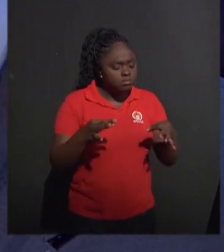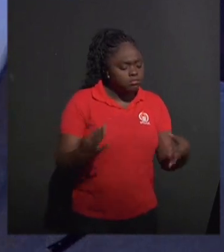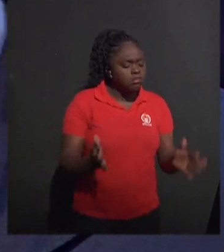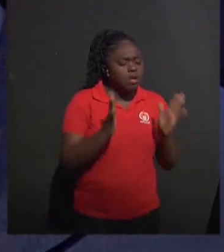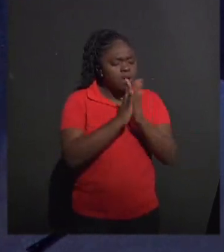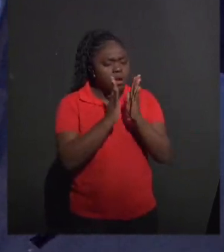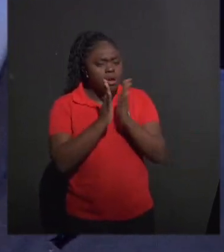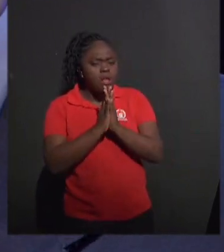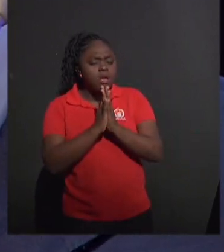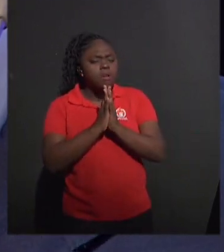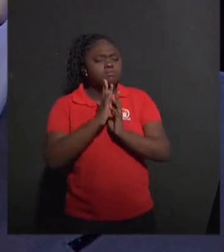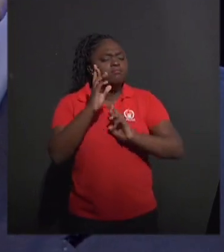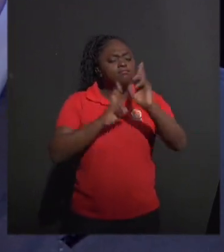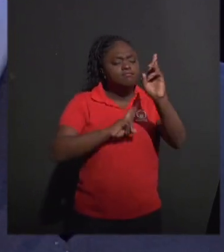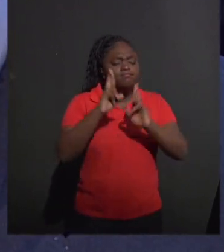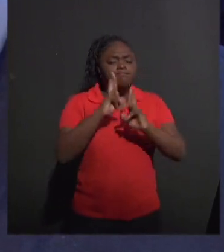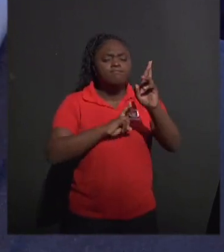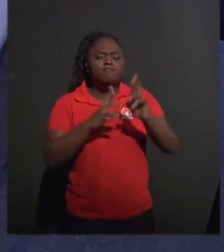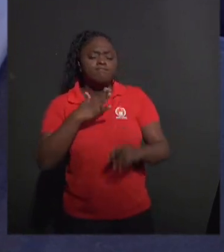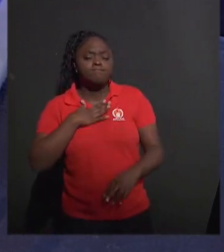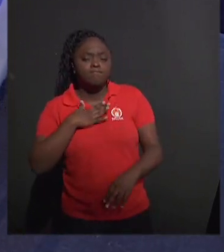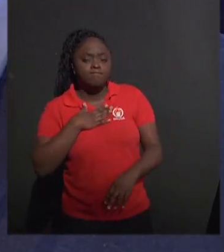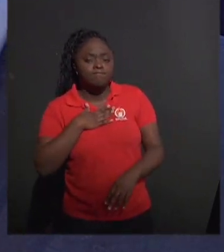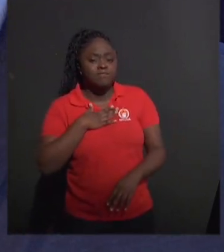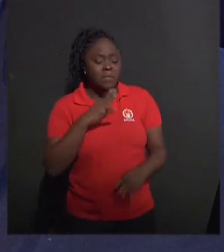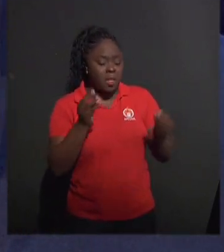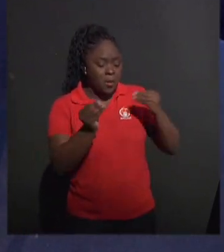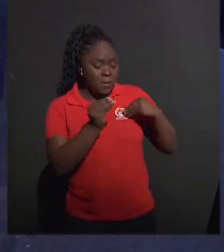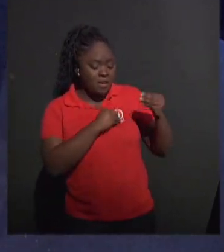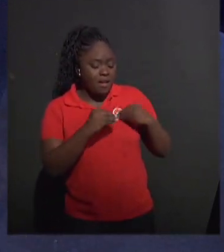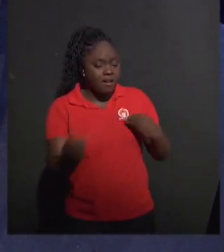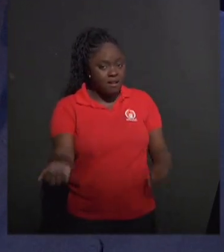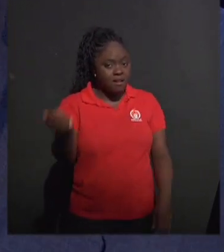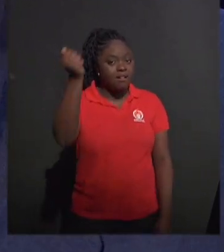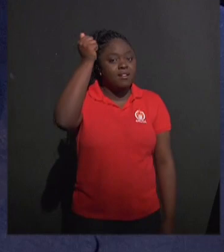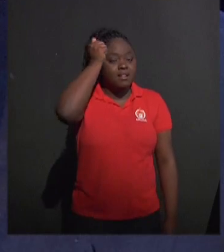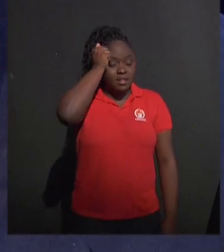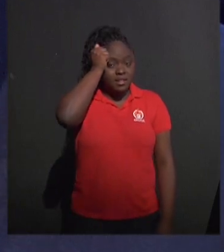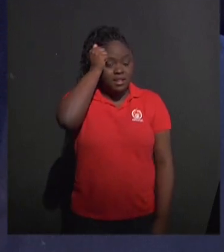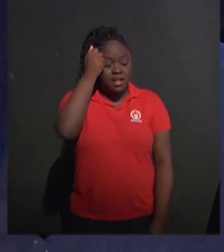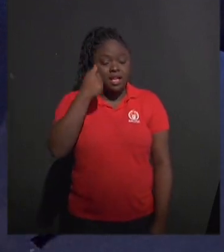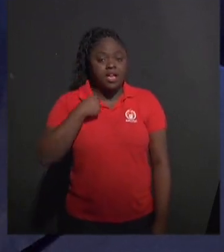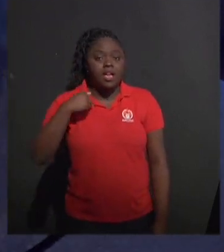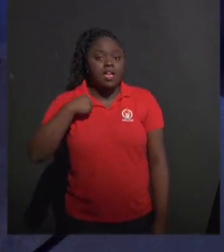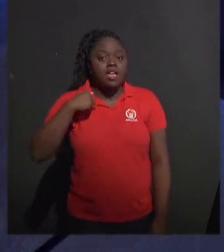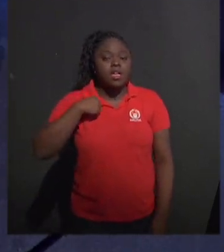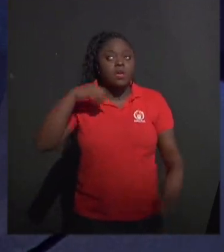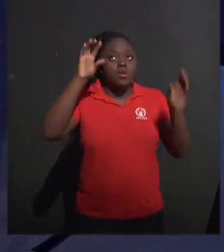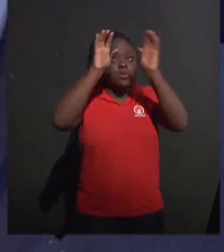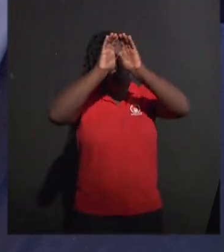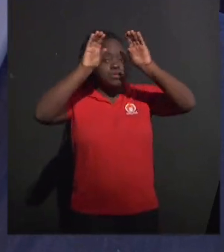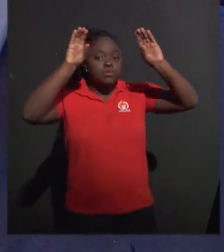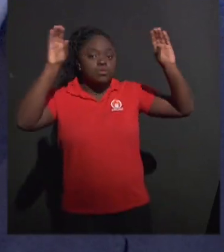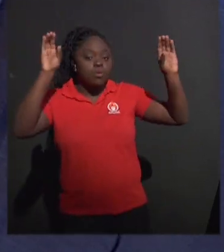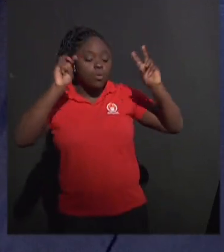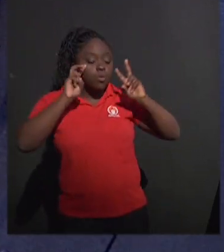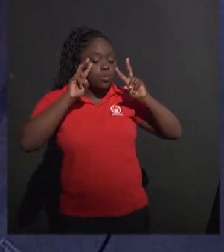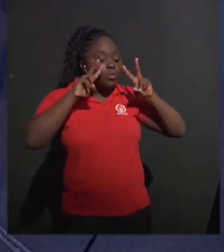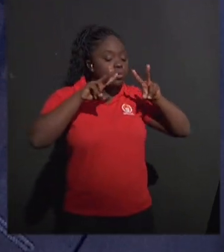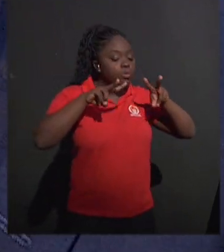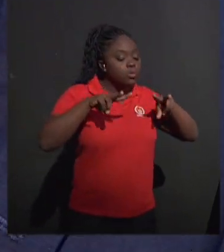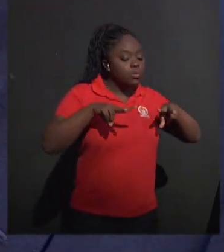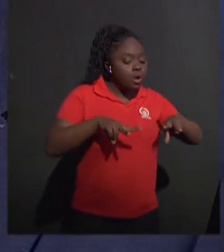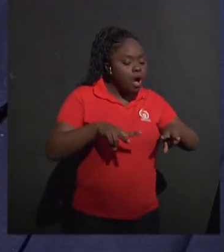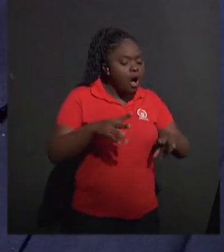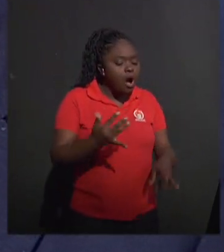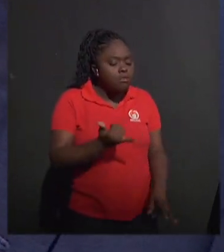orar e me buscar, se converter dos seus maus caminhos, eu ouvirei dos céus, perdoarei